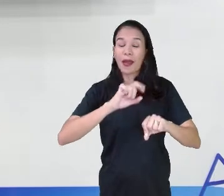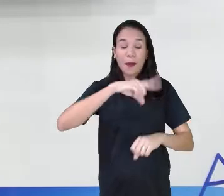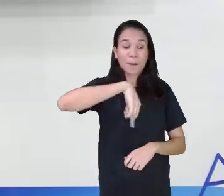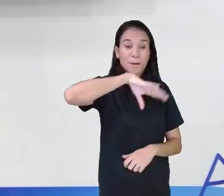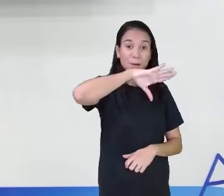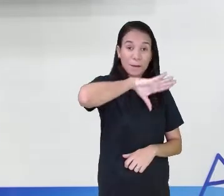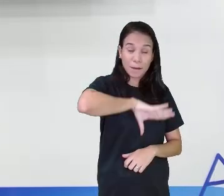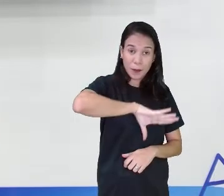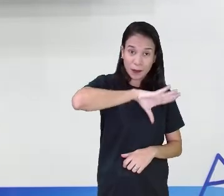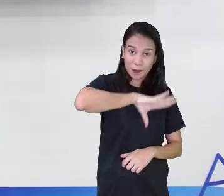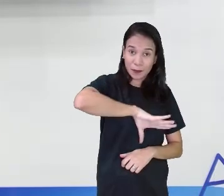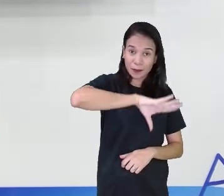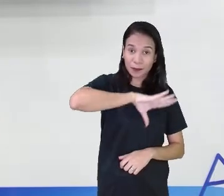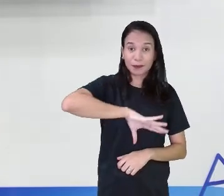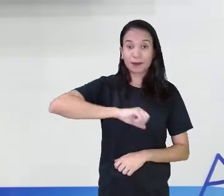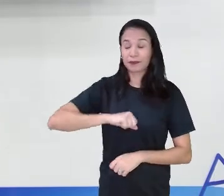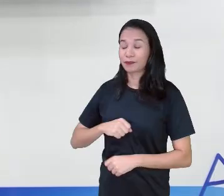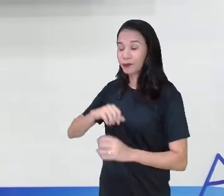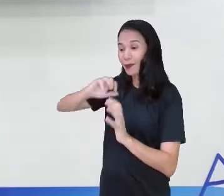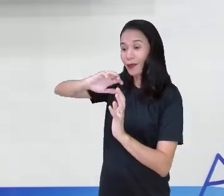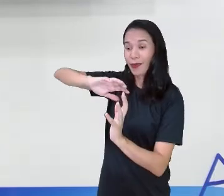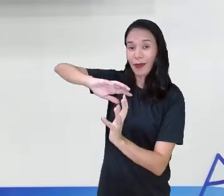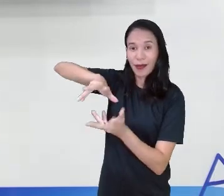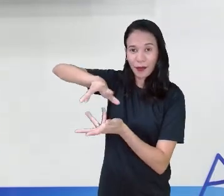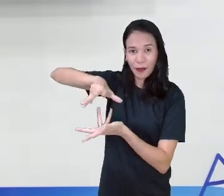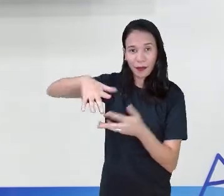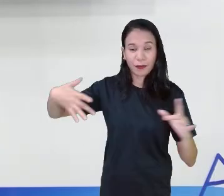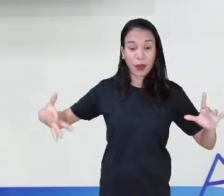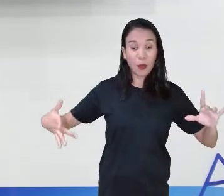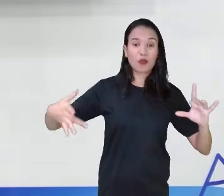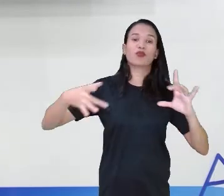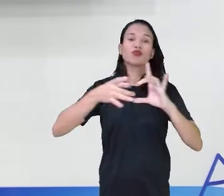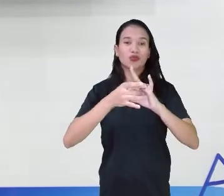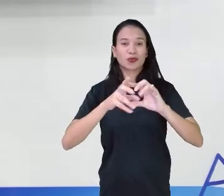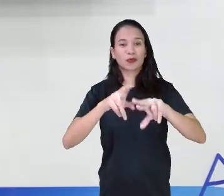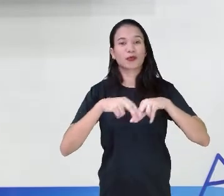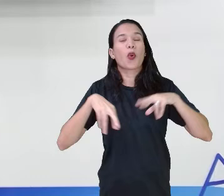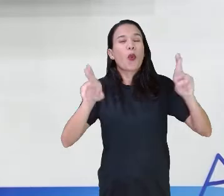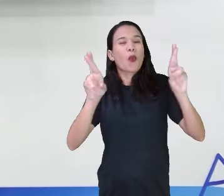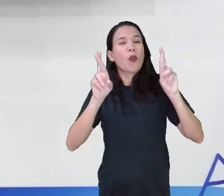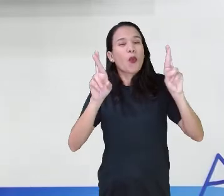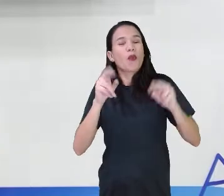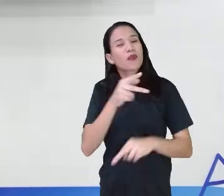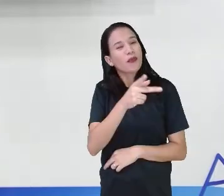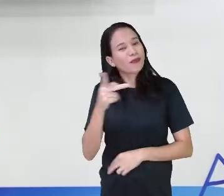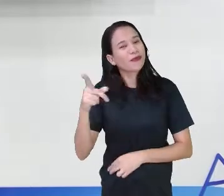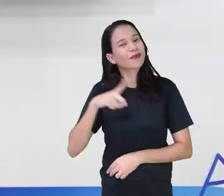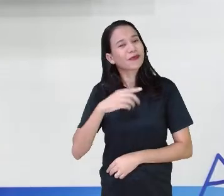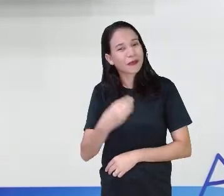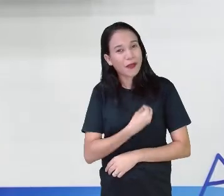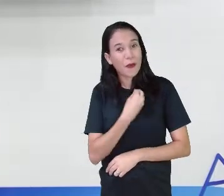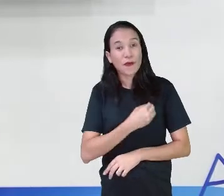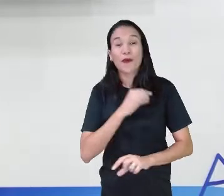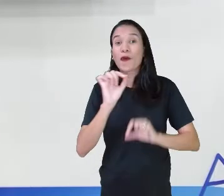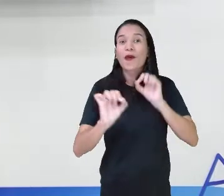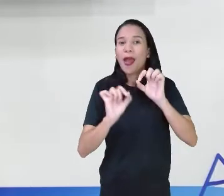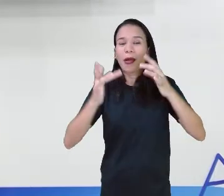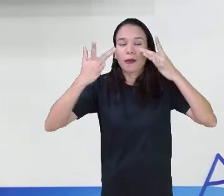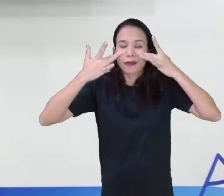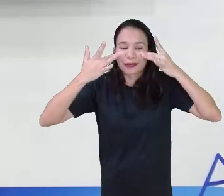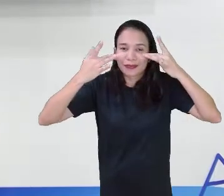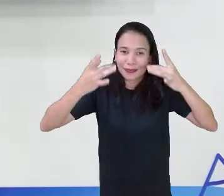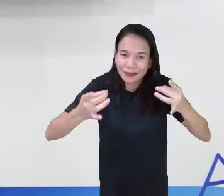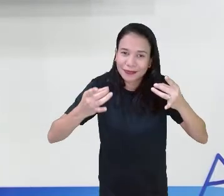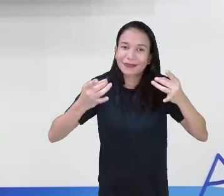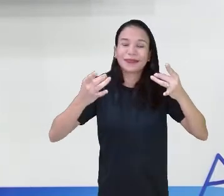mesma aula, língua portuguesa e geografia, não é? E eu espero que vocês já estejam aí